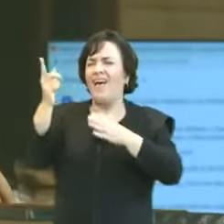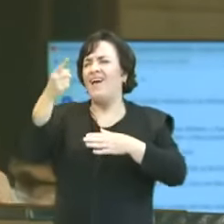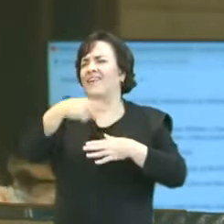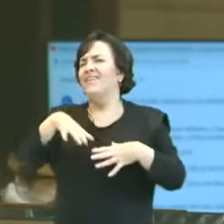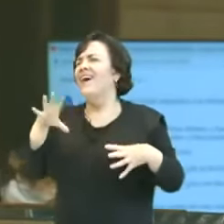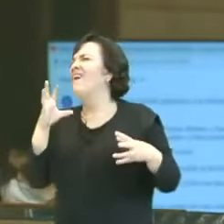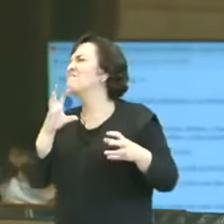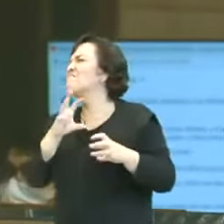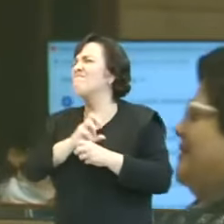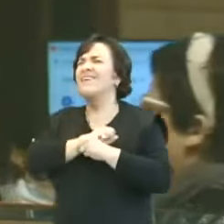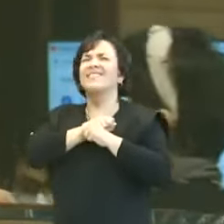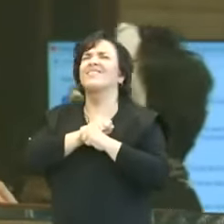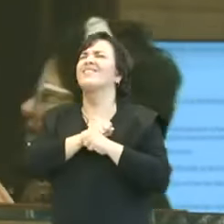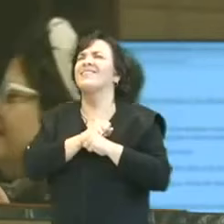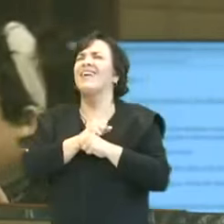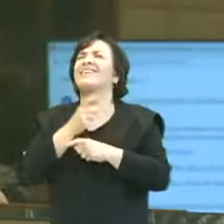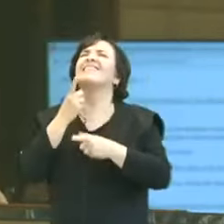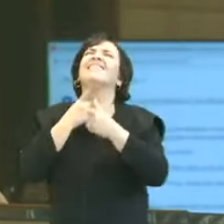insaciados,